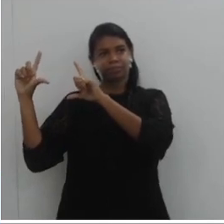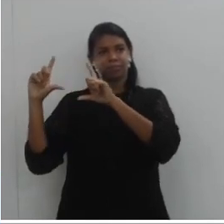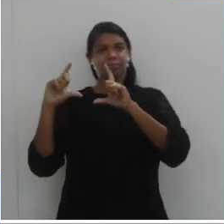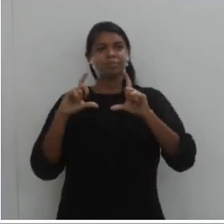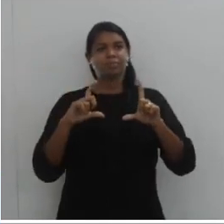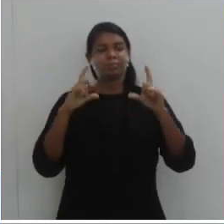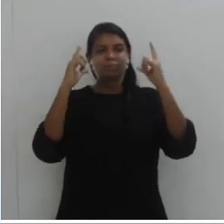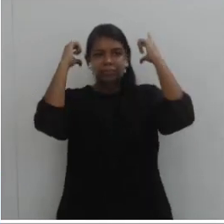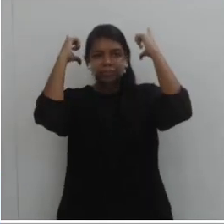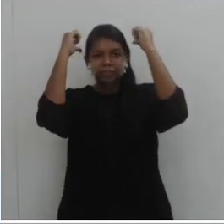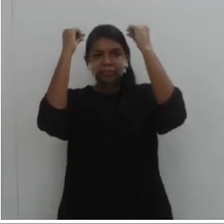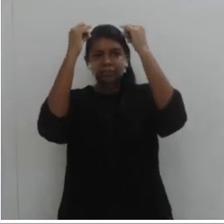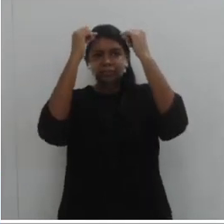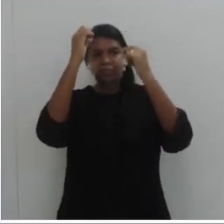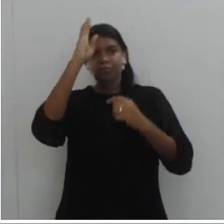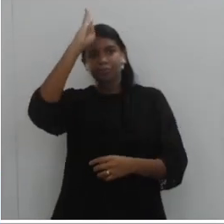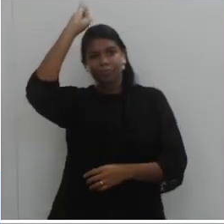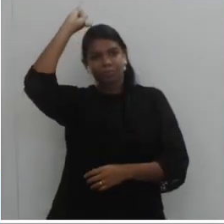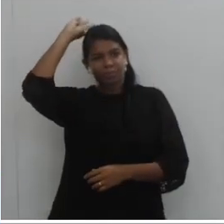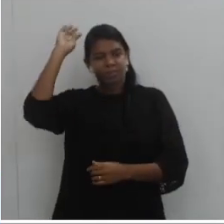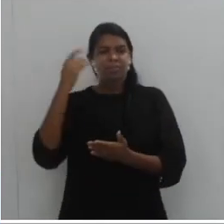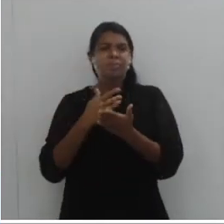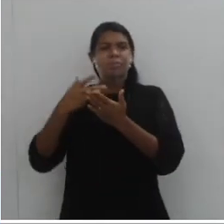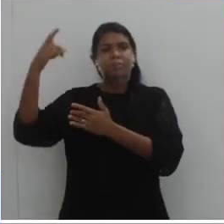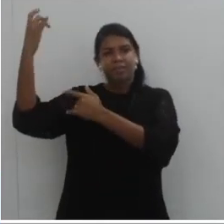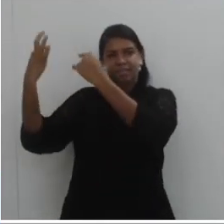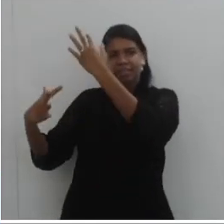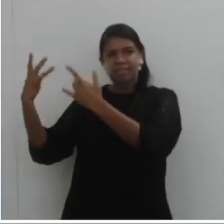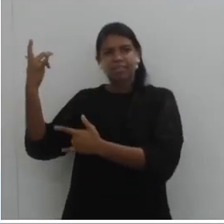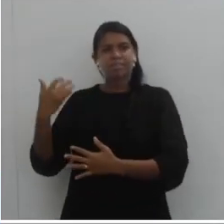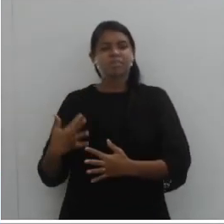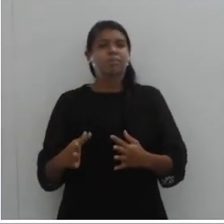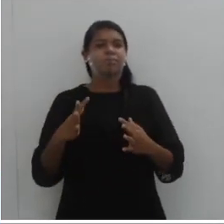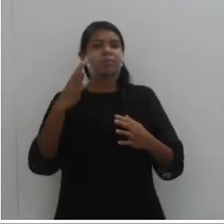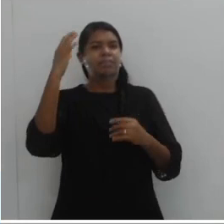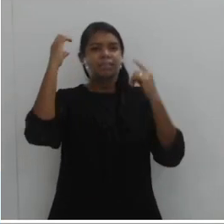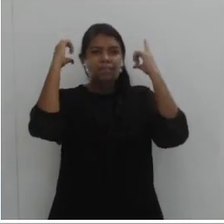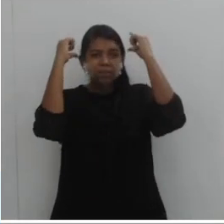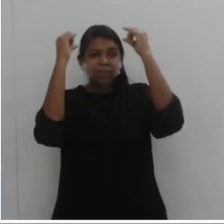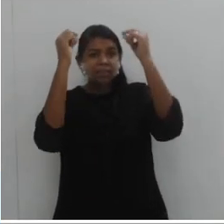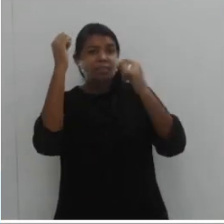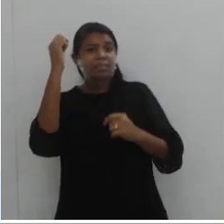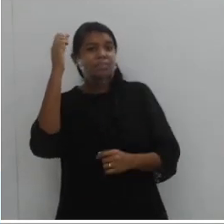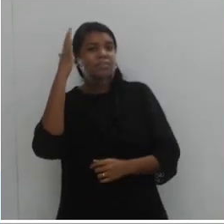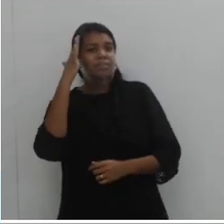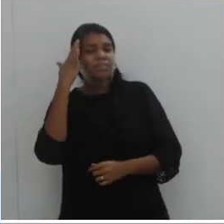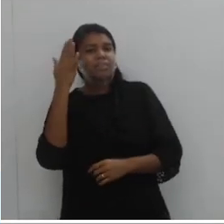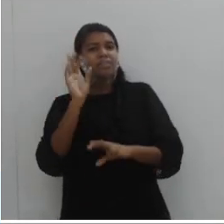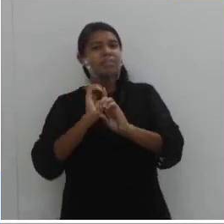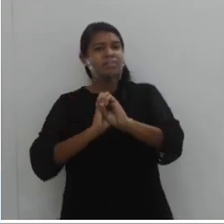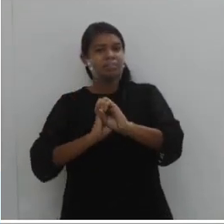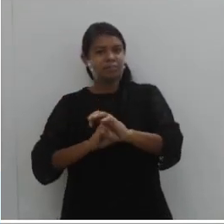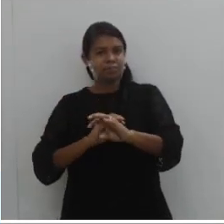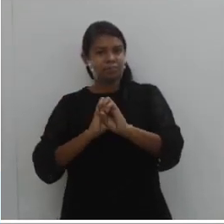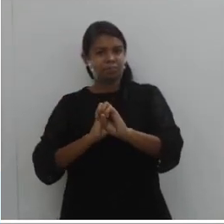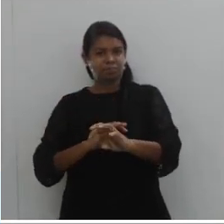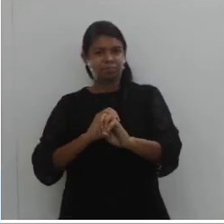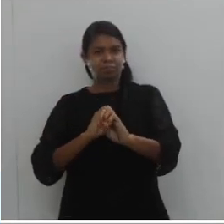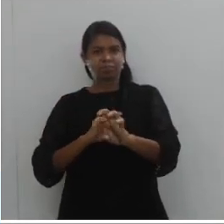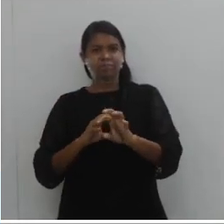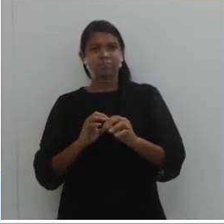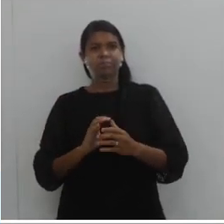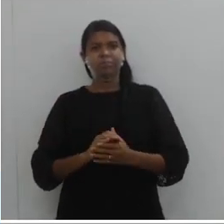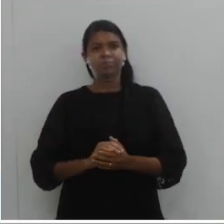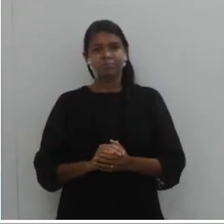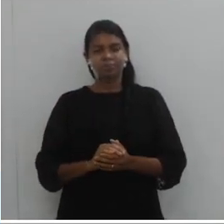Grécia e Roma. Eu vou começar pela Grécia para vocês terem ideia. Educação ensinada pelas